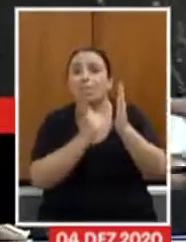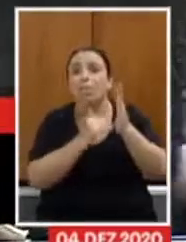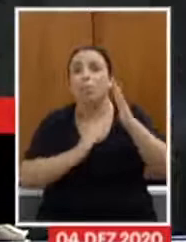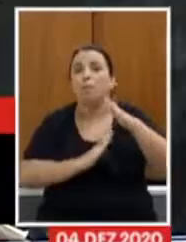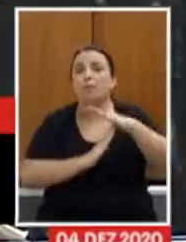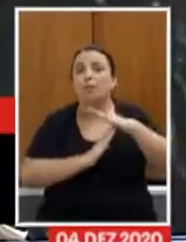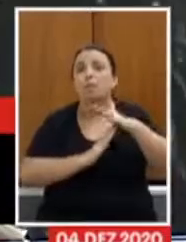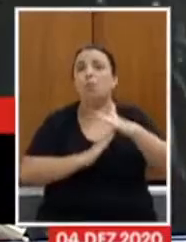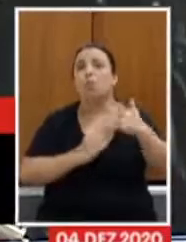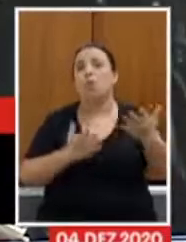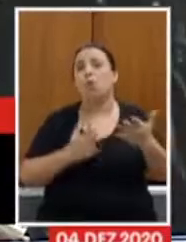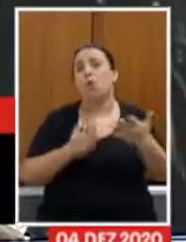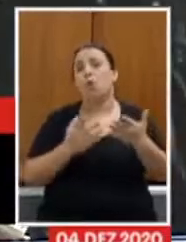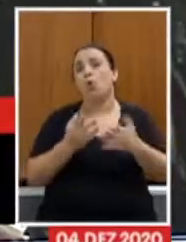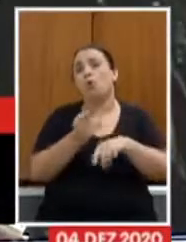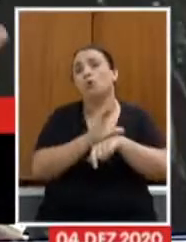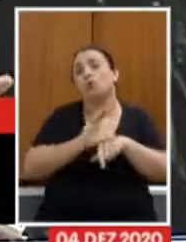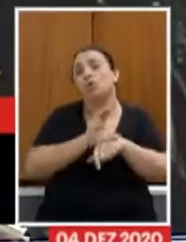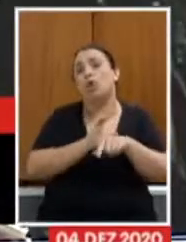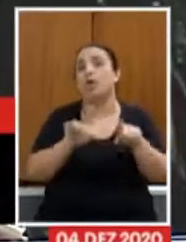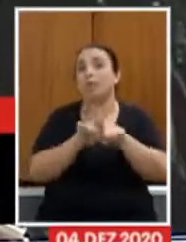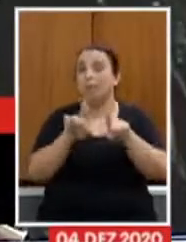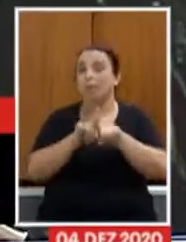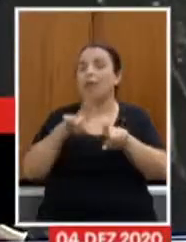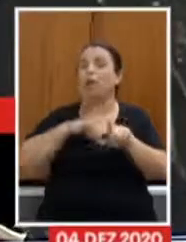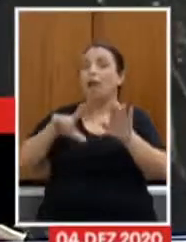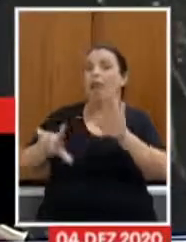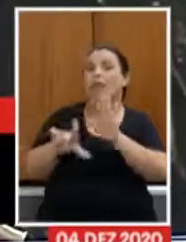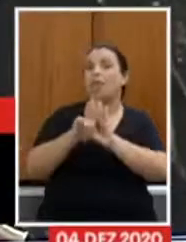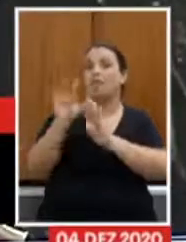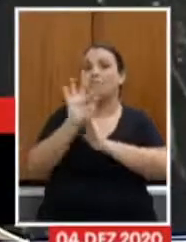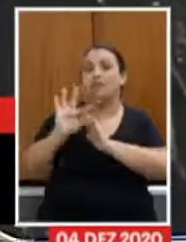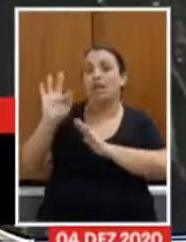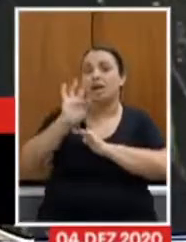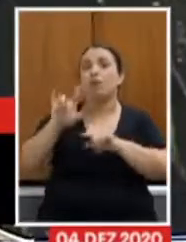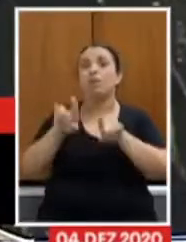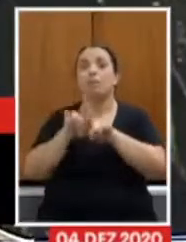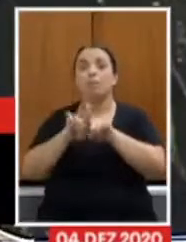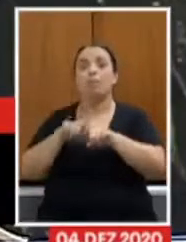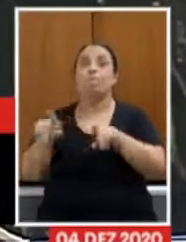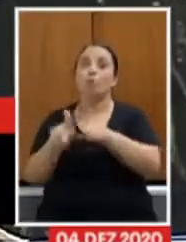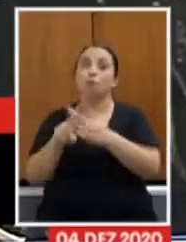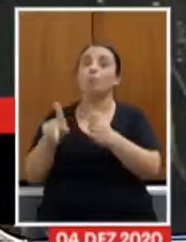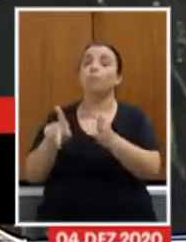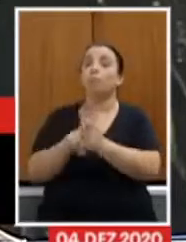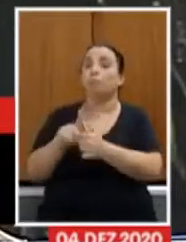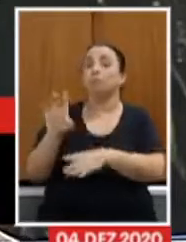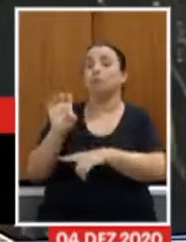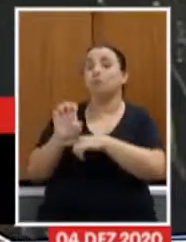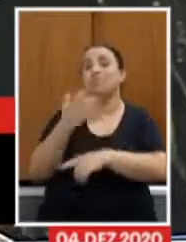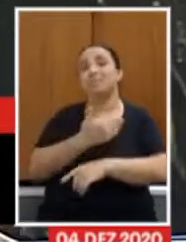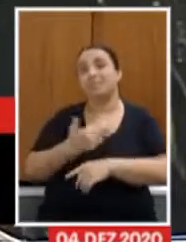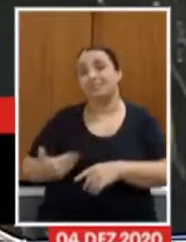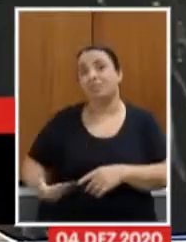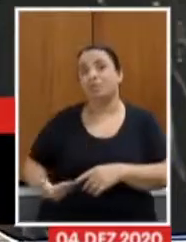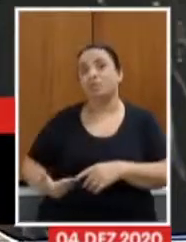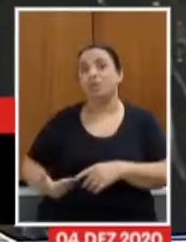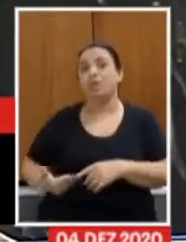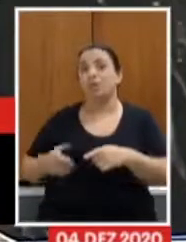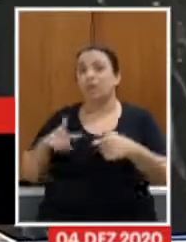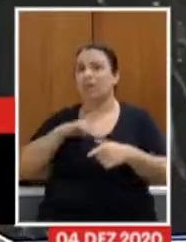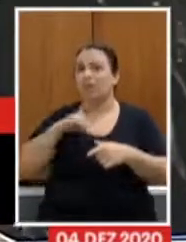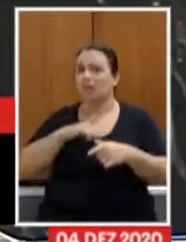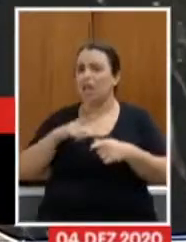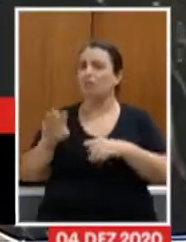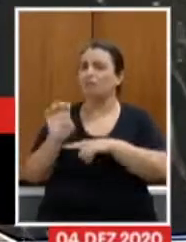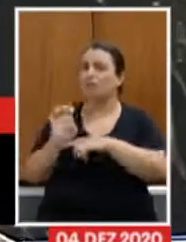na Constituição do Estado e lei federal, o piso salarial profissional nacional, do qual o Estado é devedor de